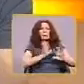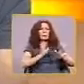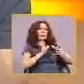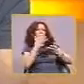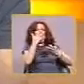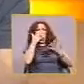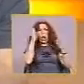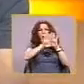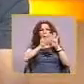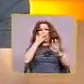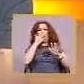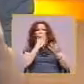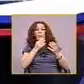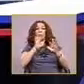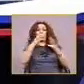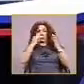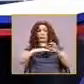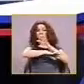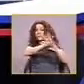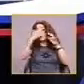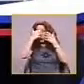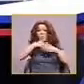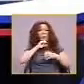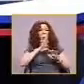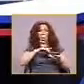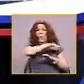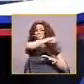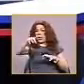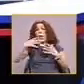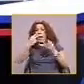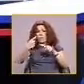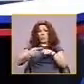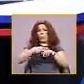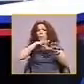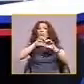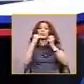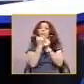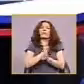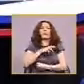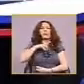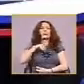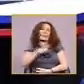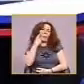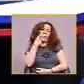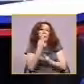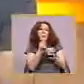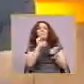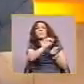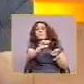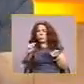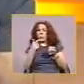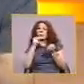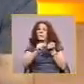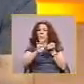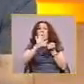que, obviamente, ninguém duvida que há uma homofobia vincada na sociedade portuguesa, e, no entanto,